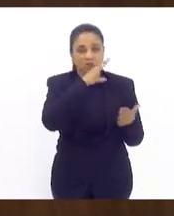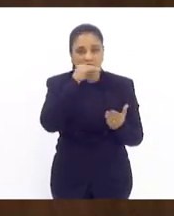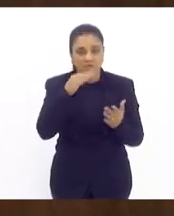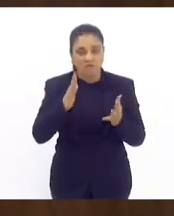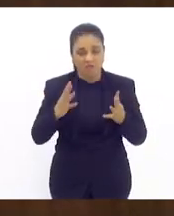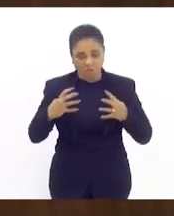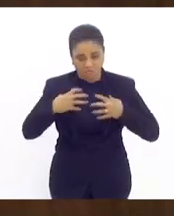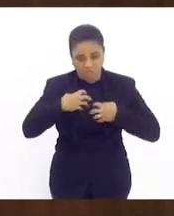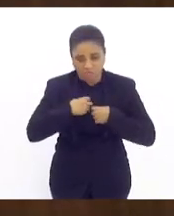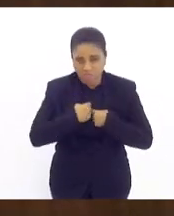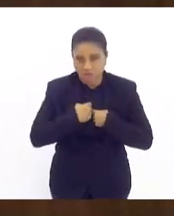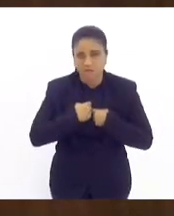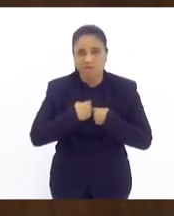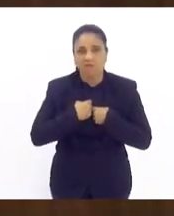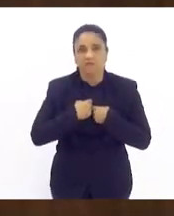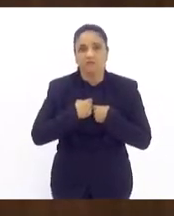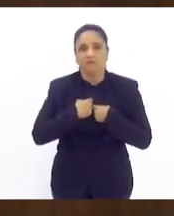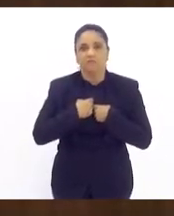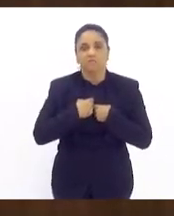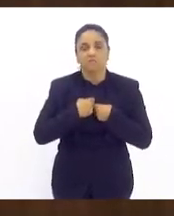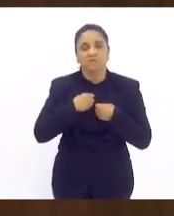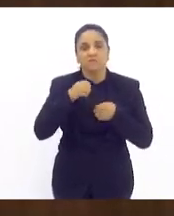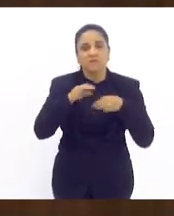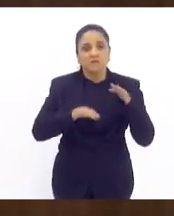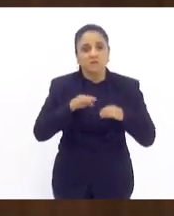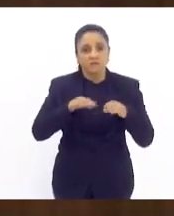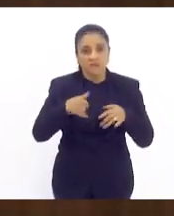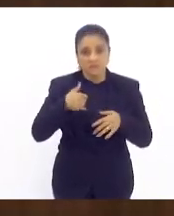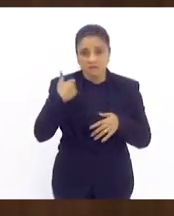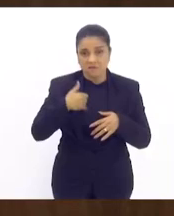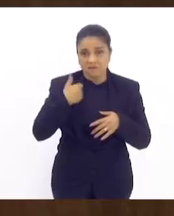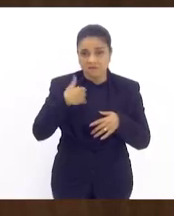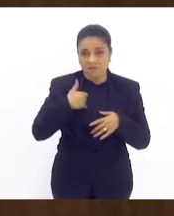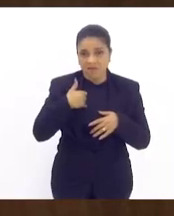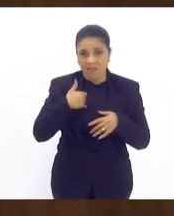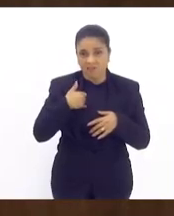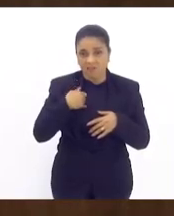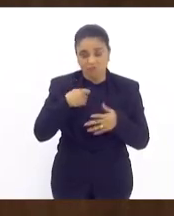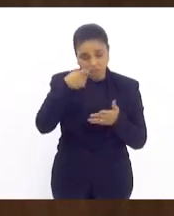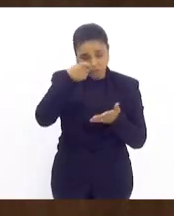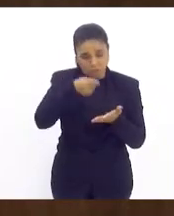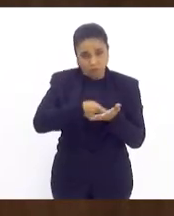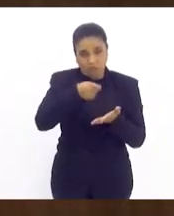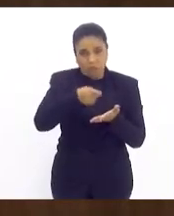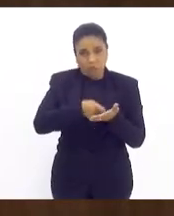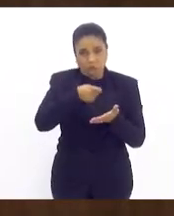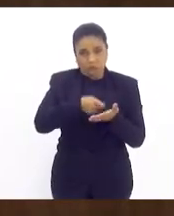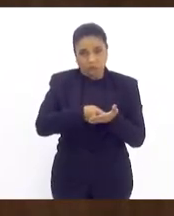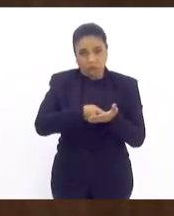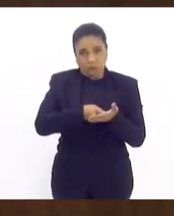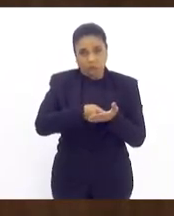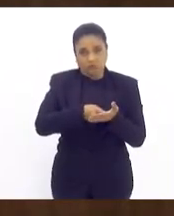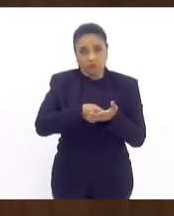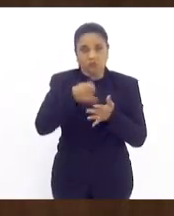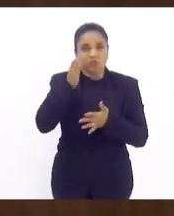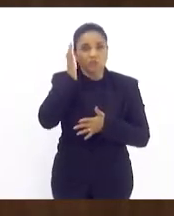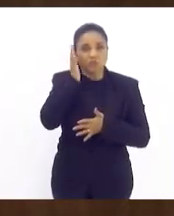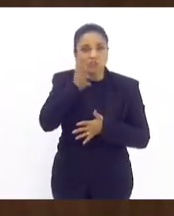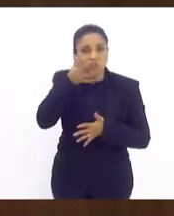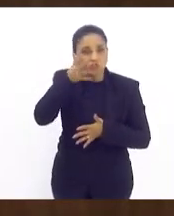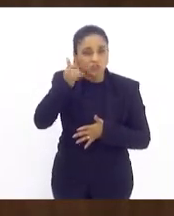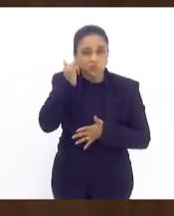alguns na idade são interpelados por redes e Fórum de doutrinação onde discursos misóginos